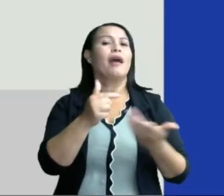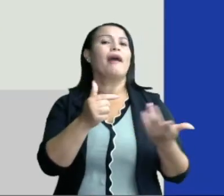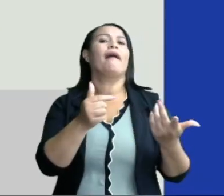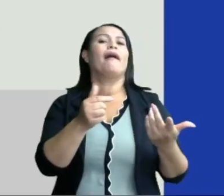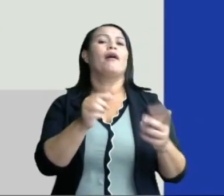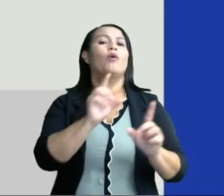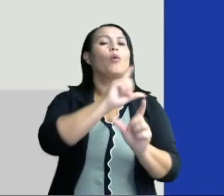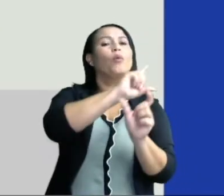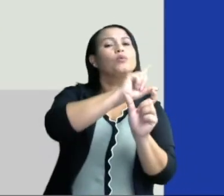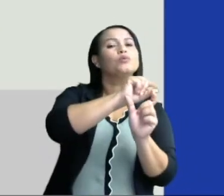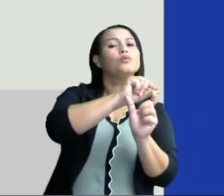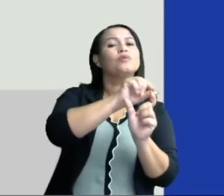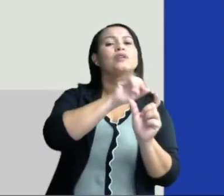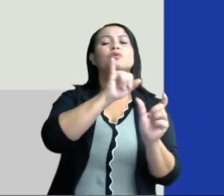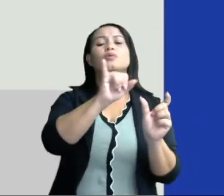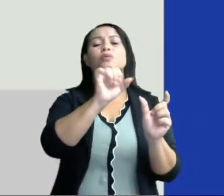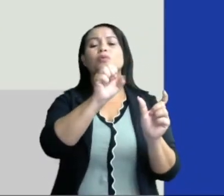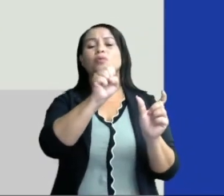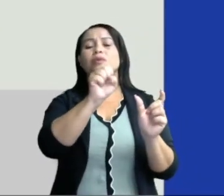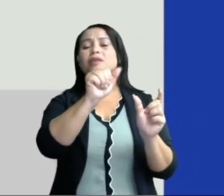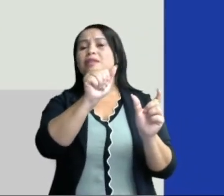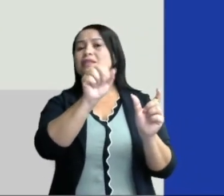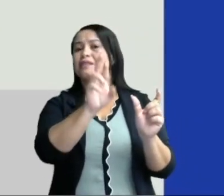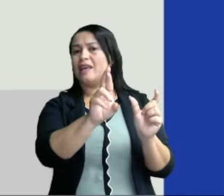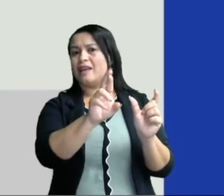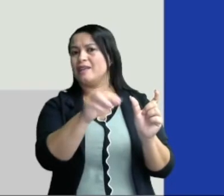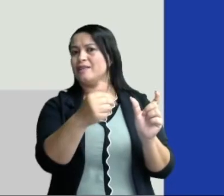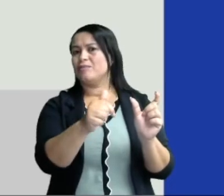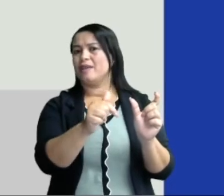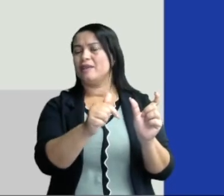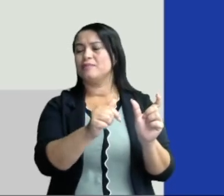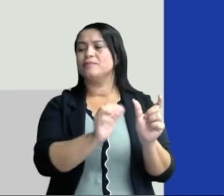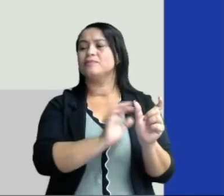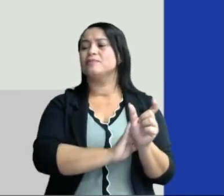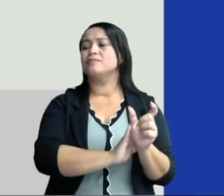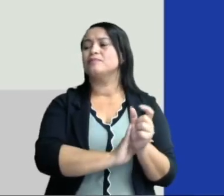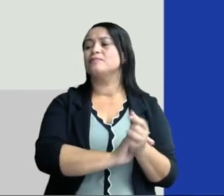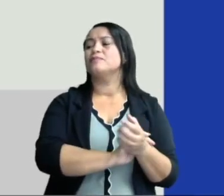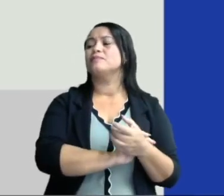esse sufixo isar com S, tá?